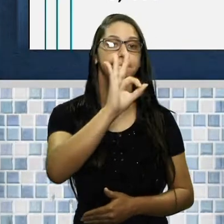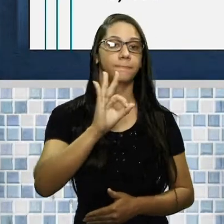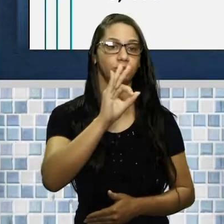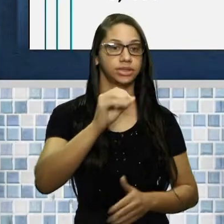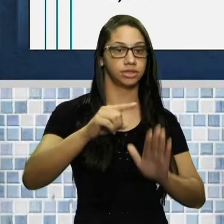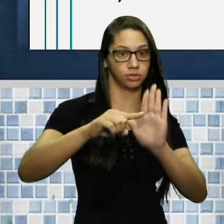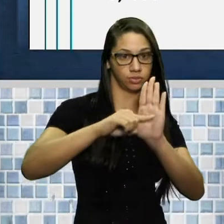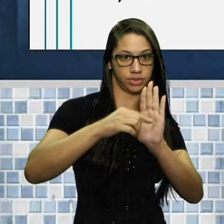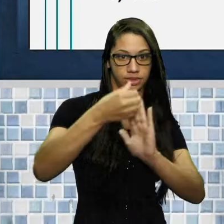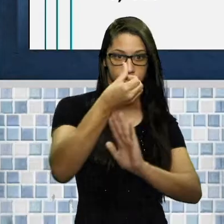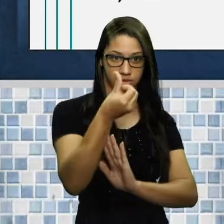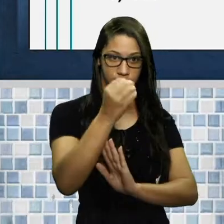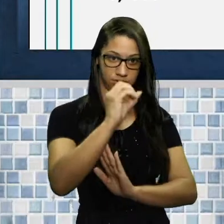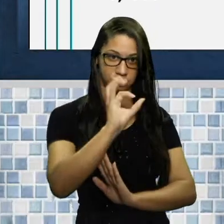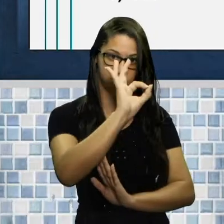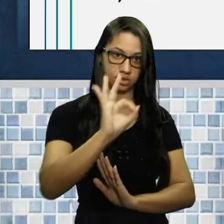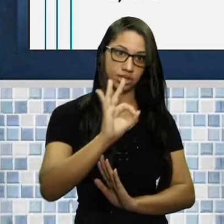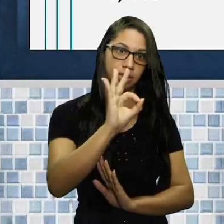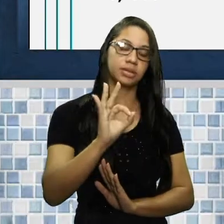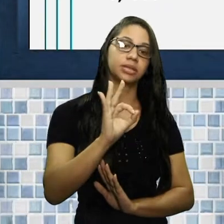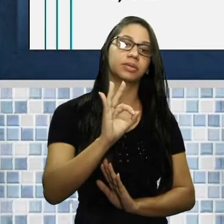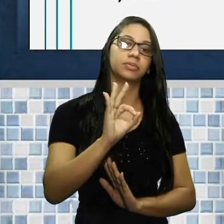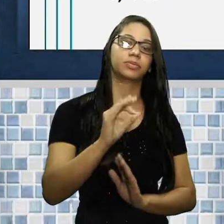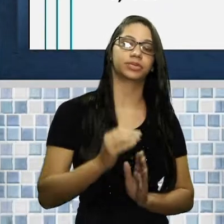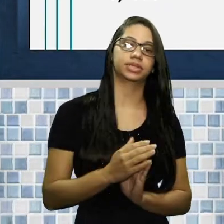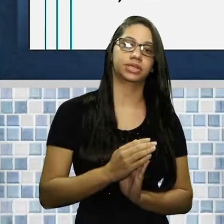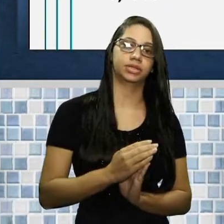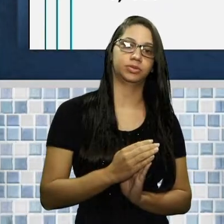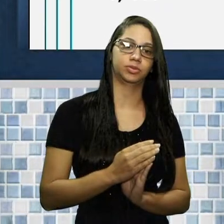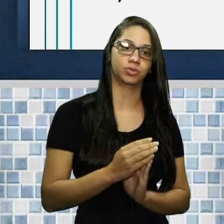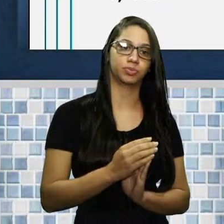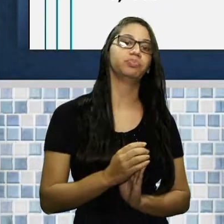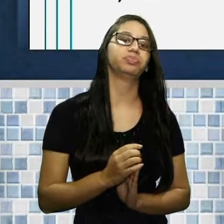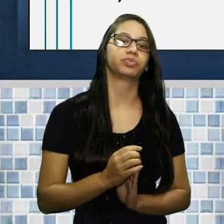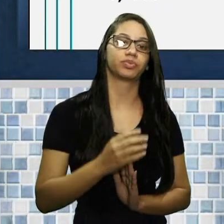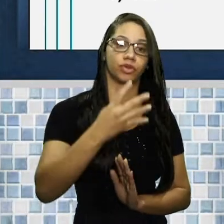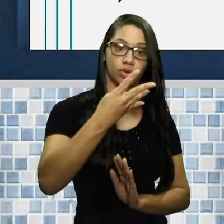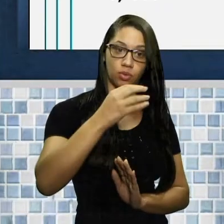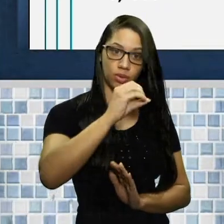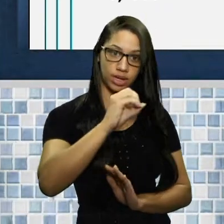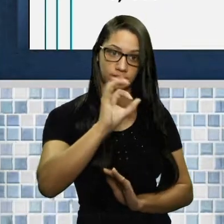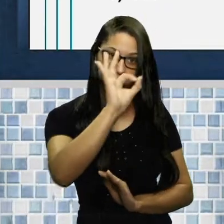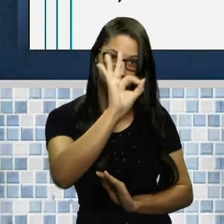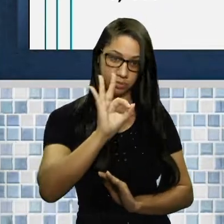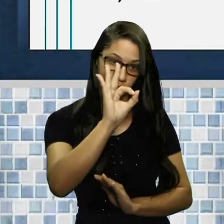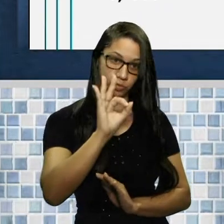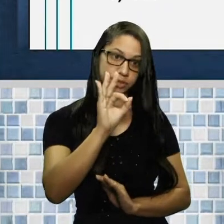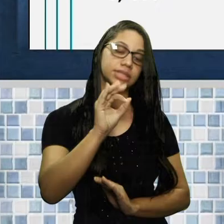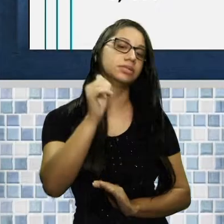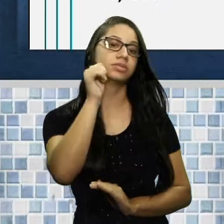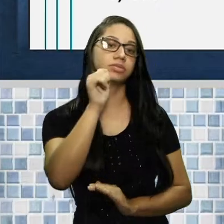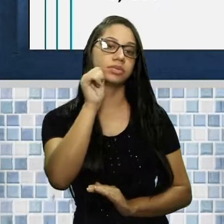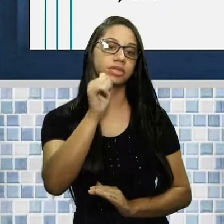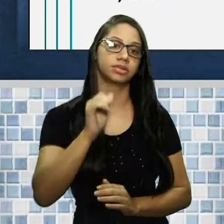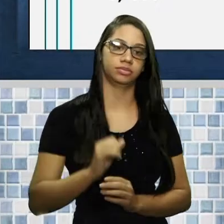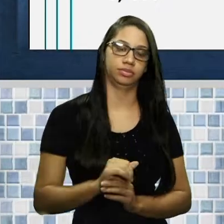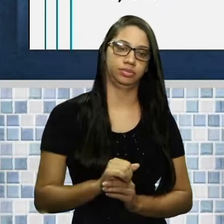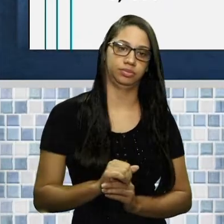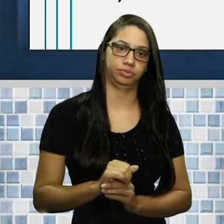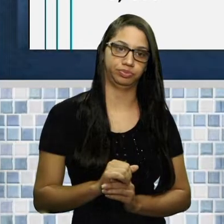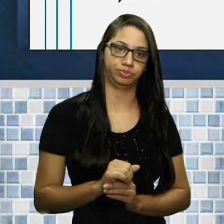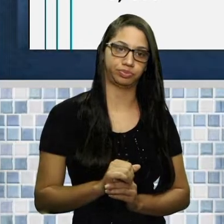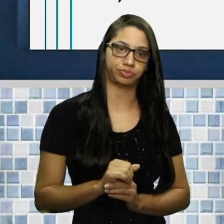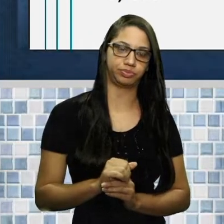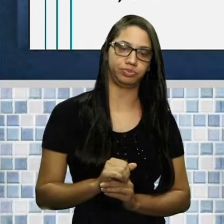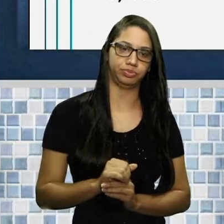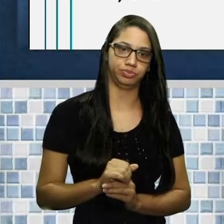60%, lembrando que o 60% representa o número de meninas, então, eu pego 100 menos 60 e encontramos